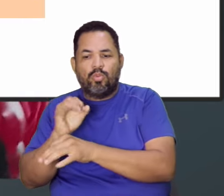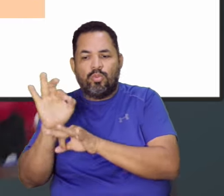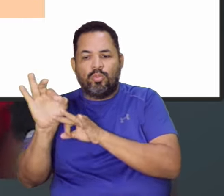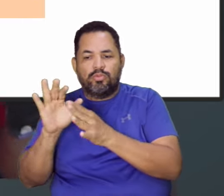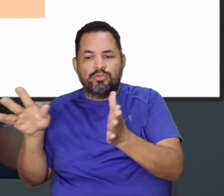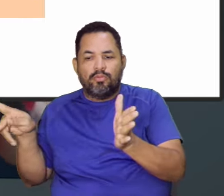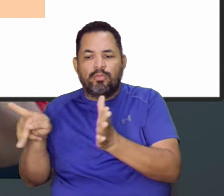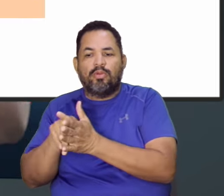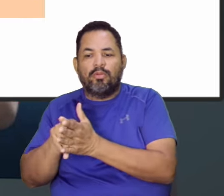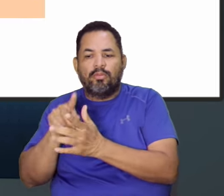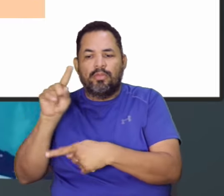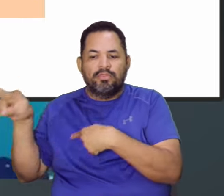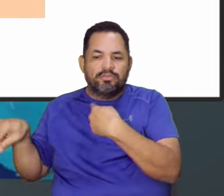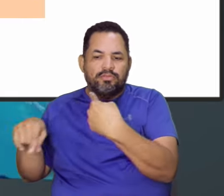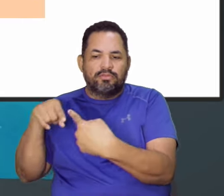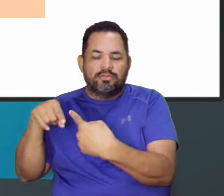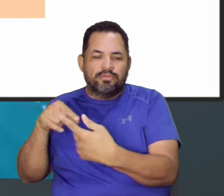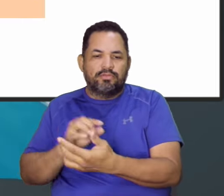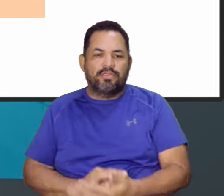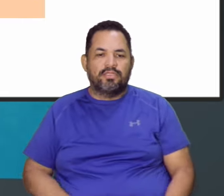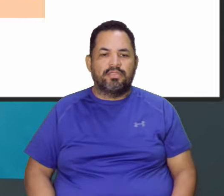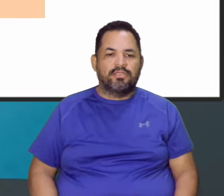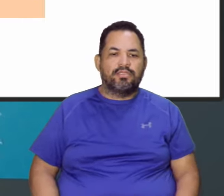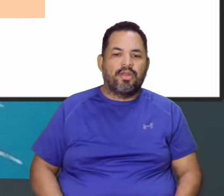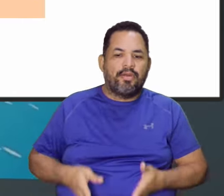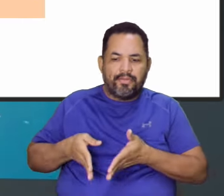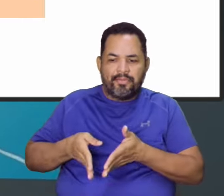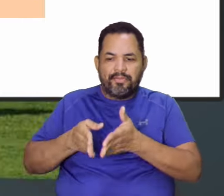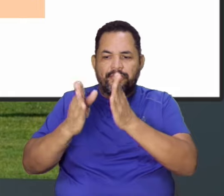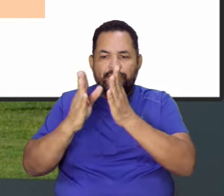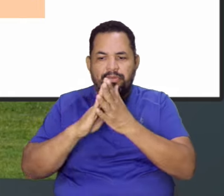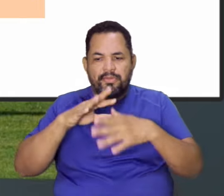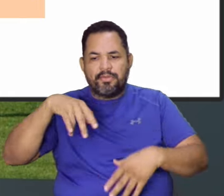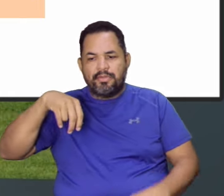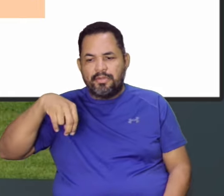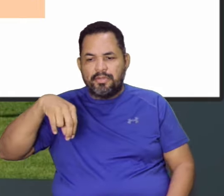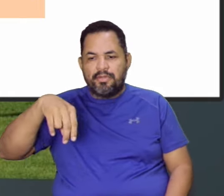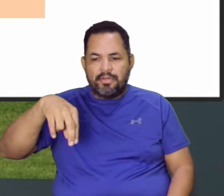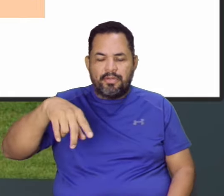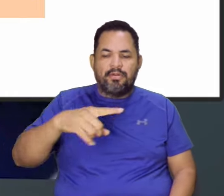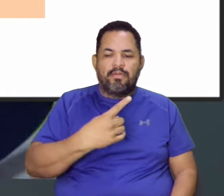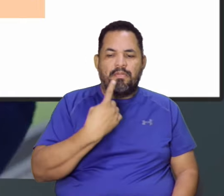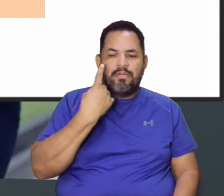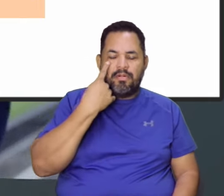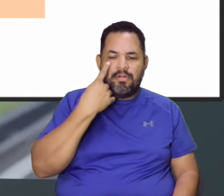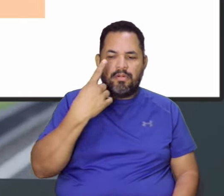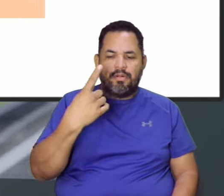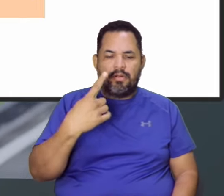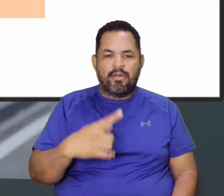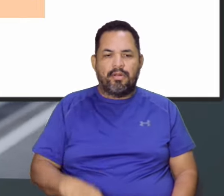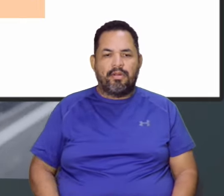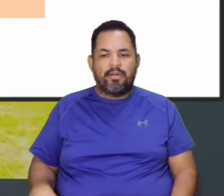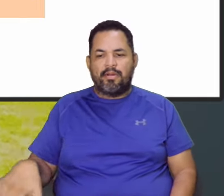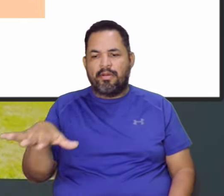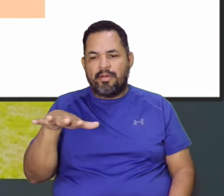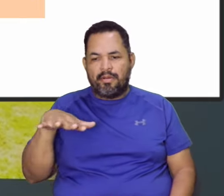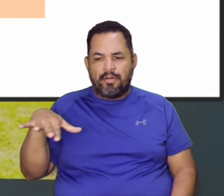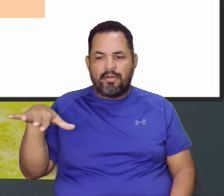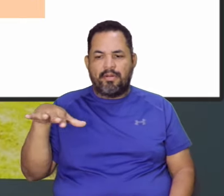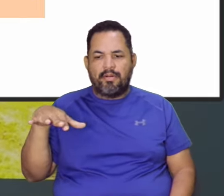para esse fim né Nós vimos aí por exemplo pistas né de caminhada nós vimos aí eh espaços